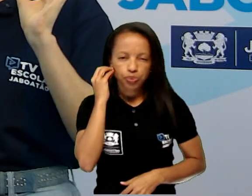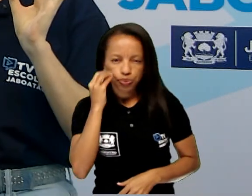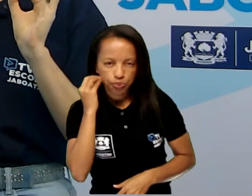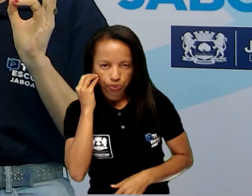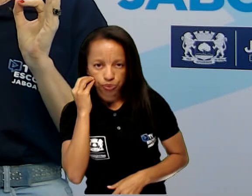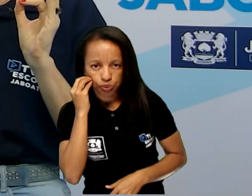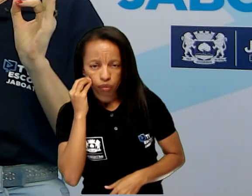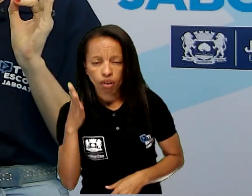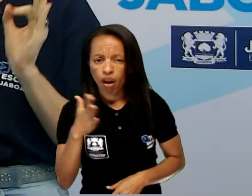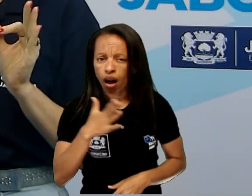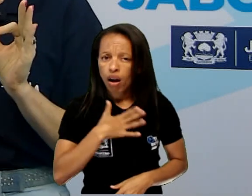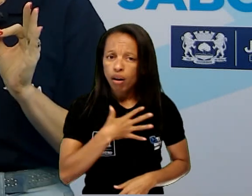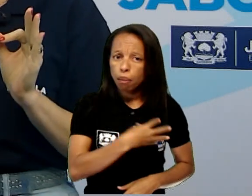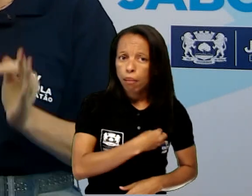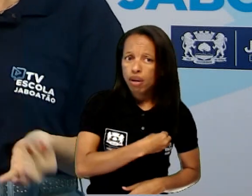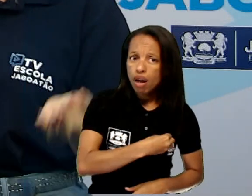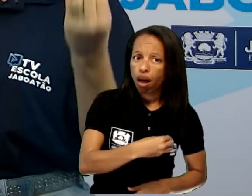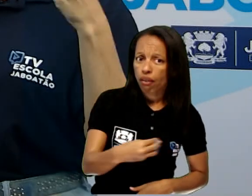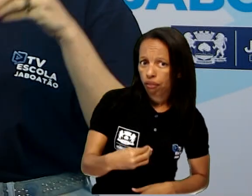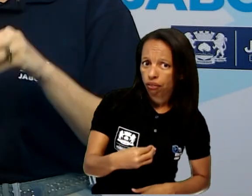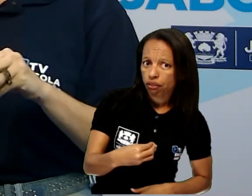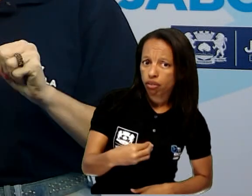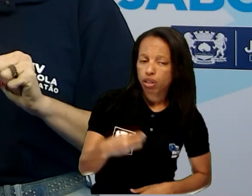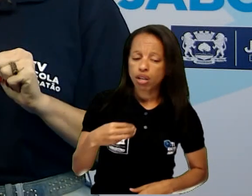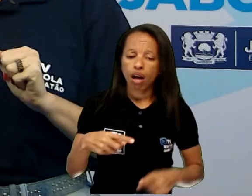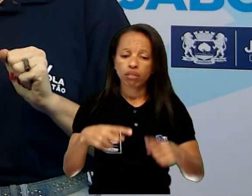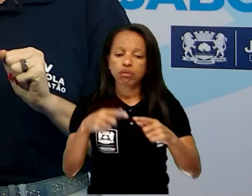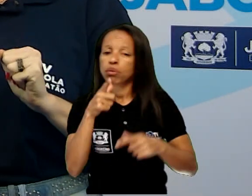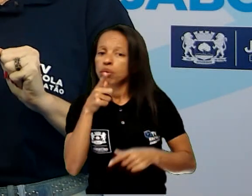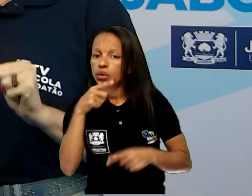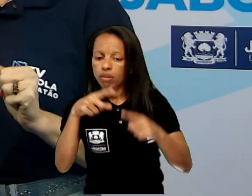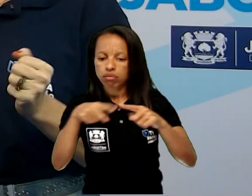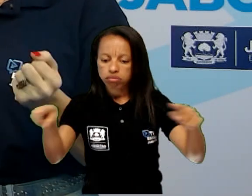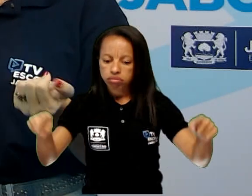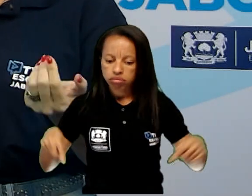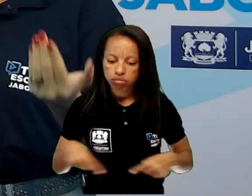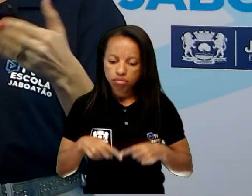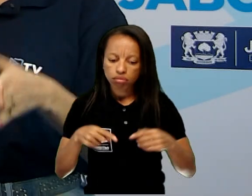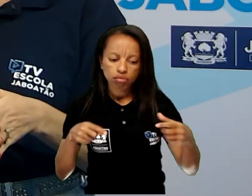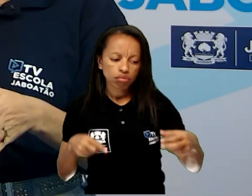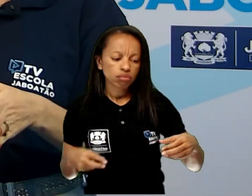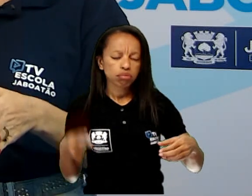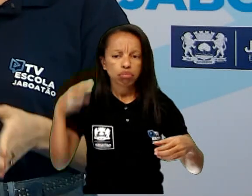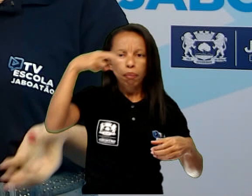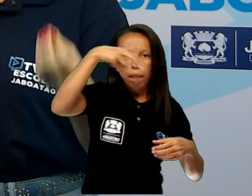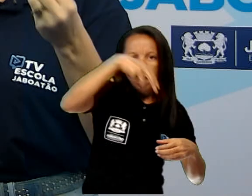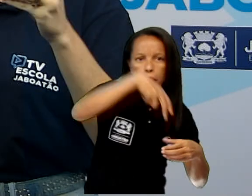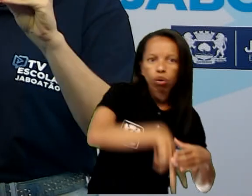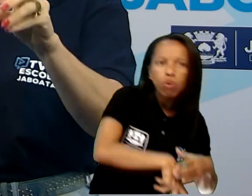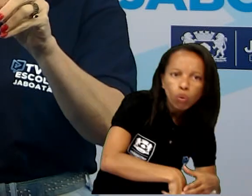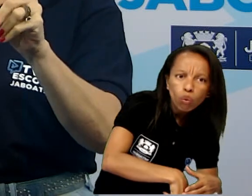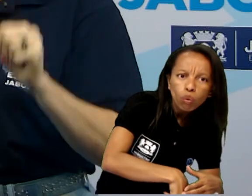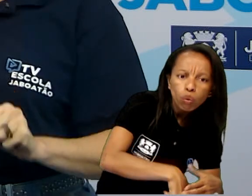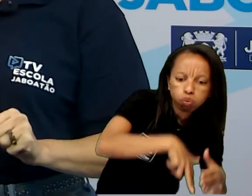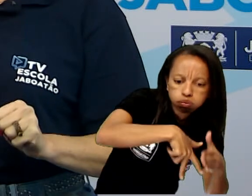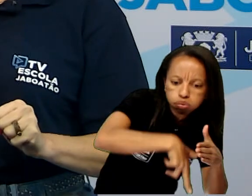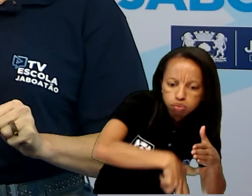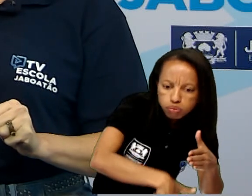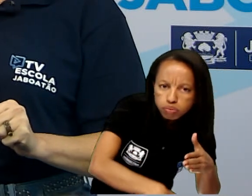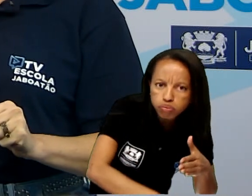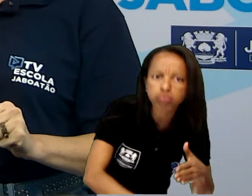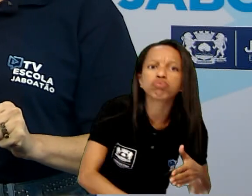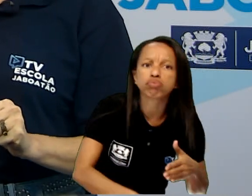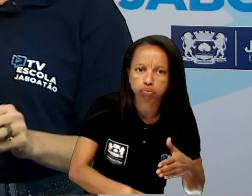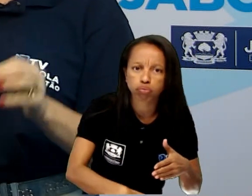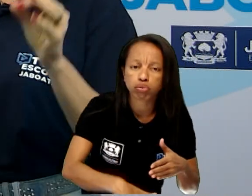ela caiu dentro da piscina. E quem tirou ela dentro da piscina foi uma criança como ela. Porque tinha noções básicas de